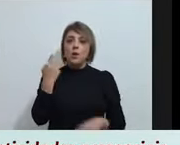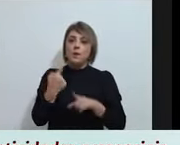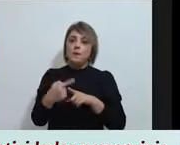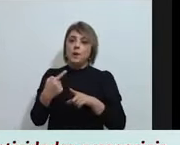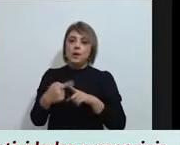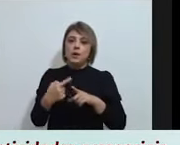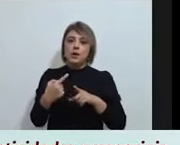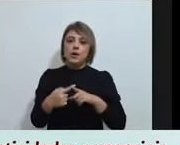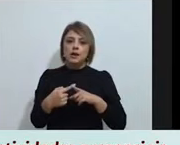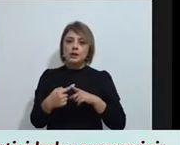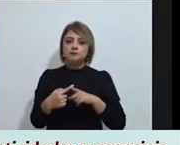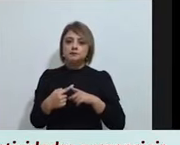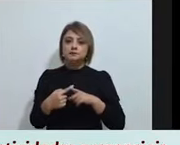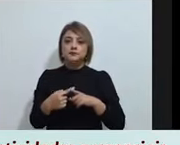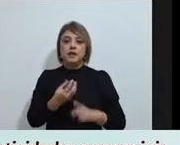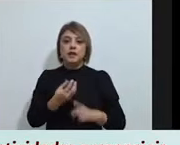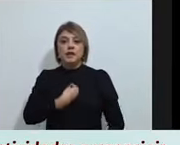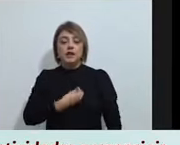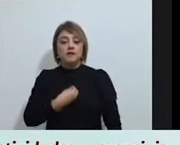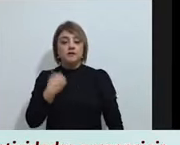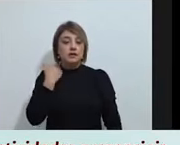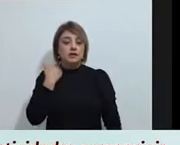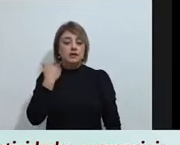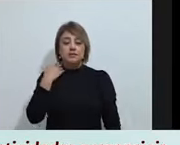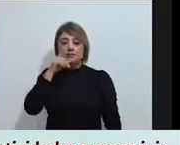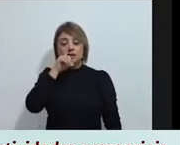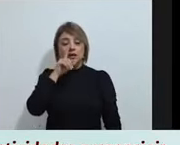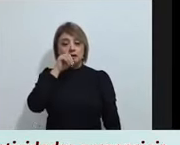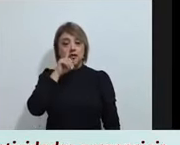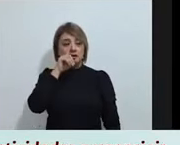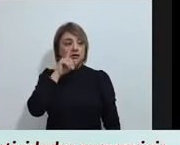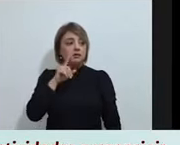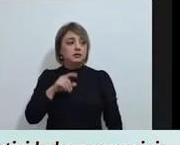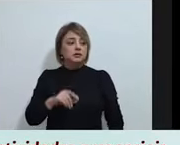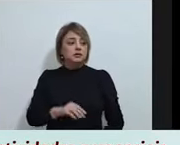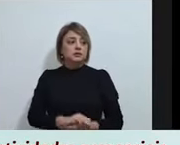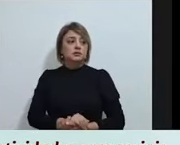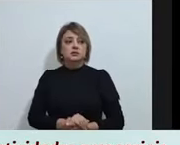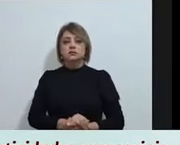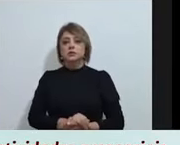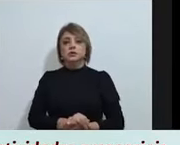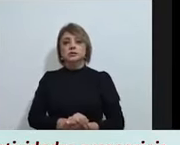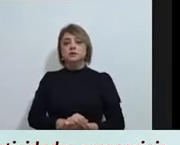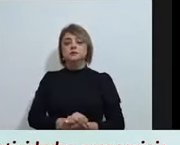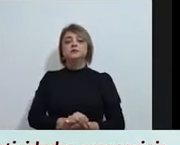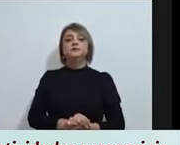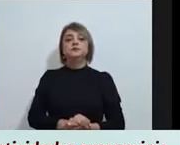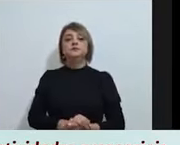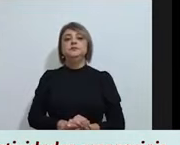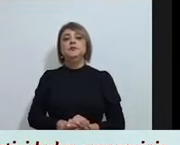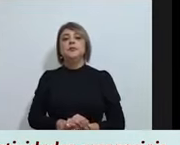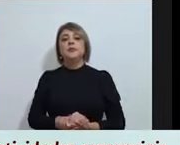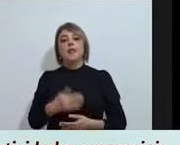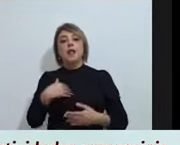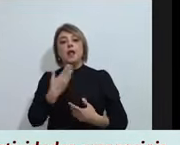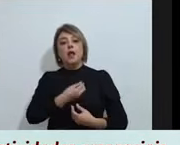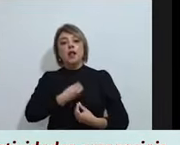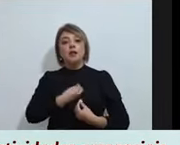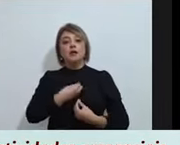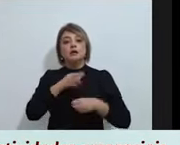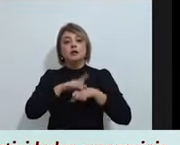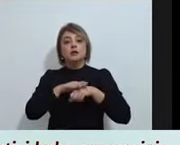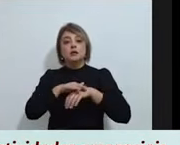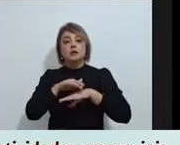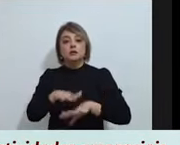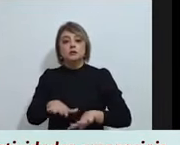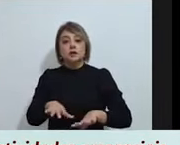vidas em risco, nós estamos colocando, além das nossas vidas, além das vidas de outras muitas pessoas,